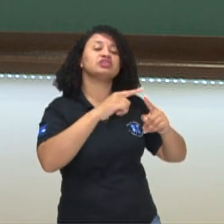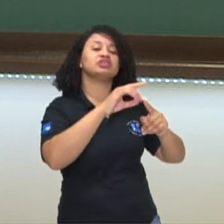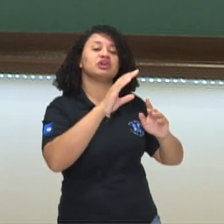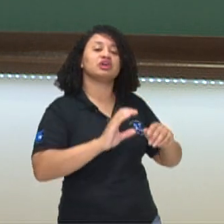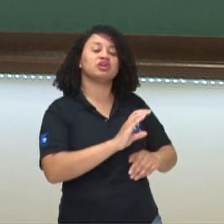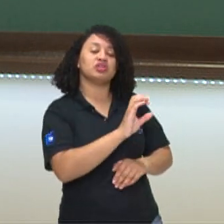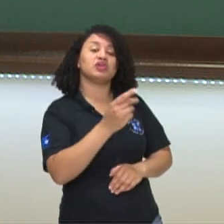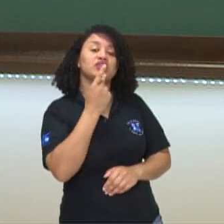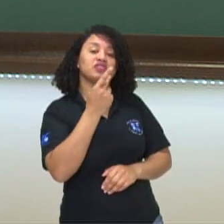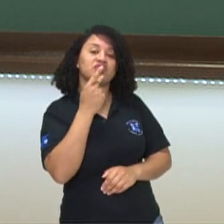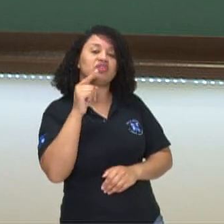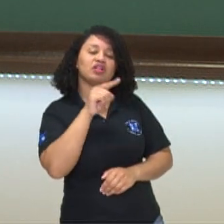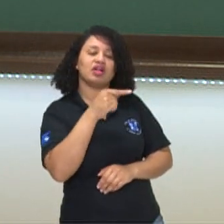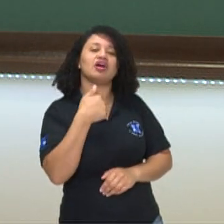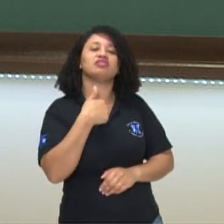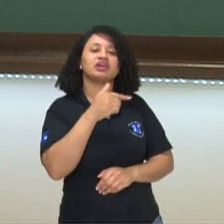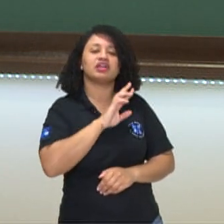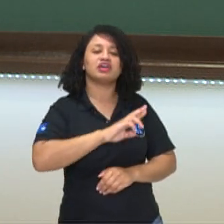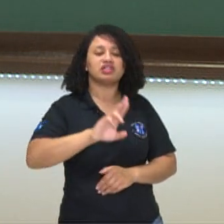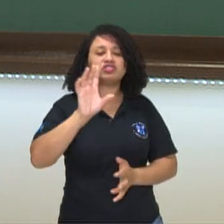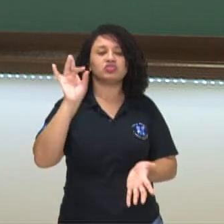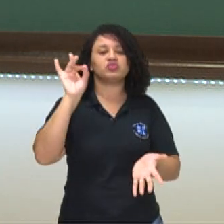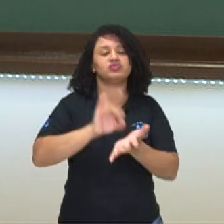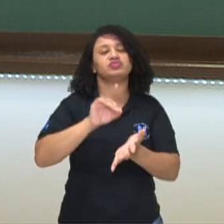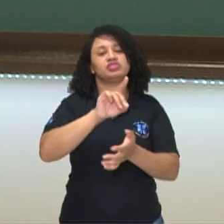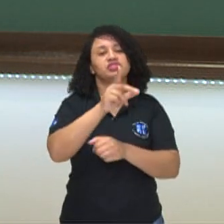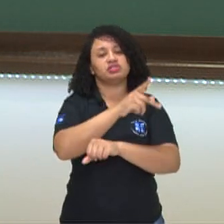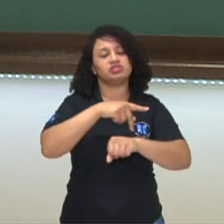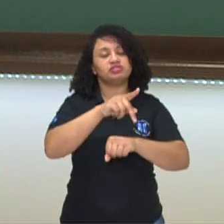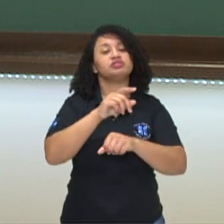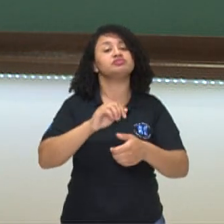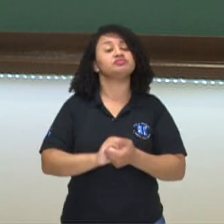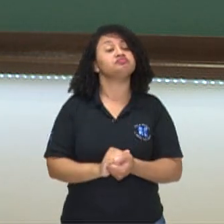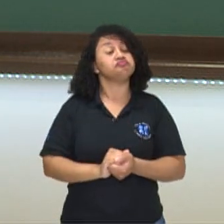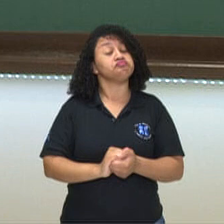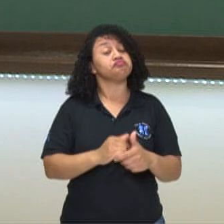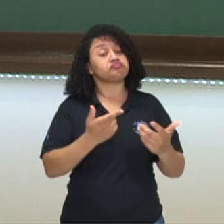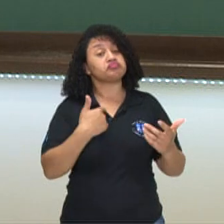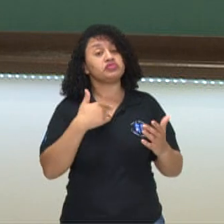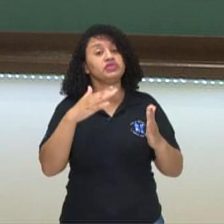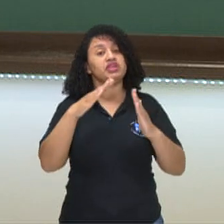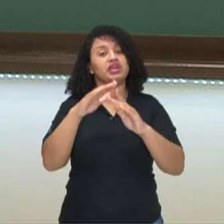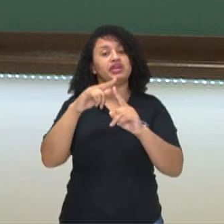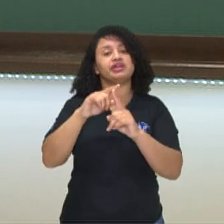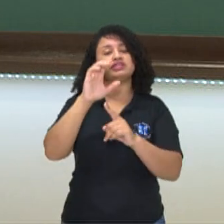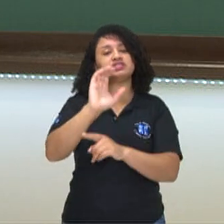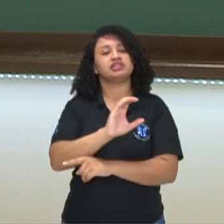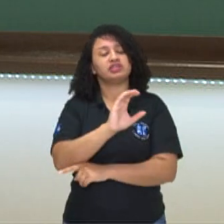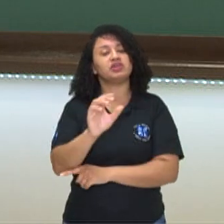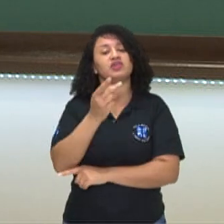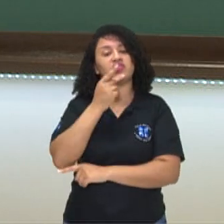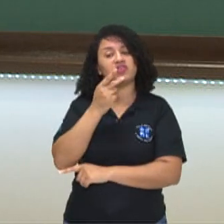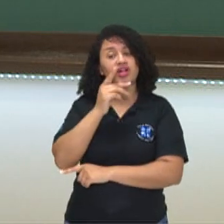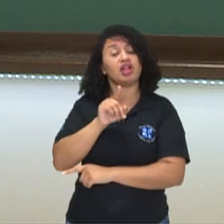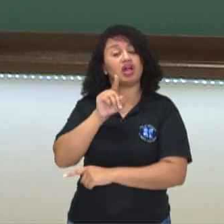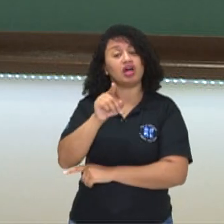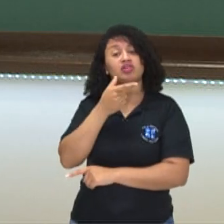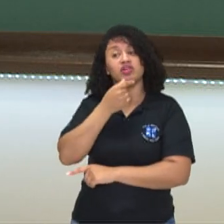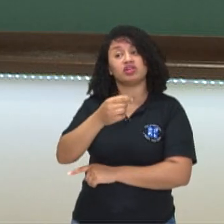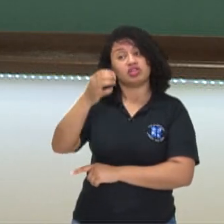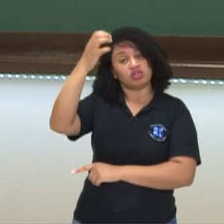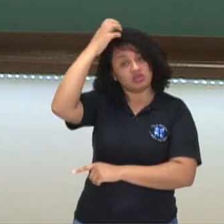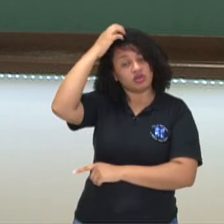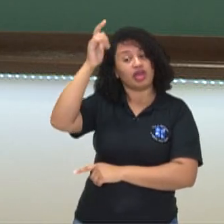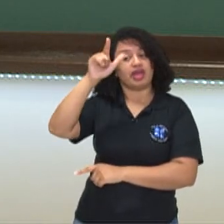Igreja Católica era a religião oficial do país e a Igreja Católica então reconhecia o monarca como um rei